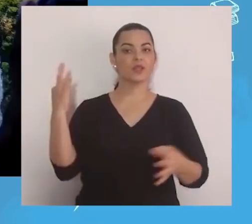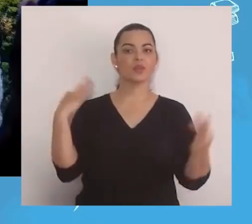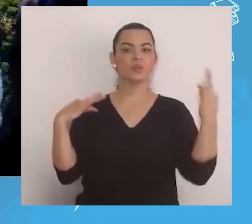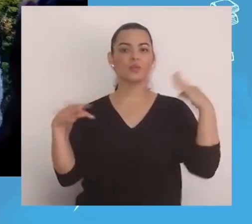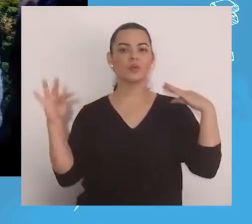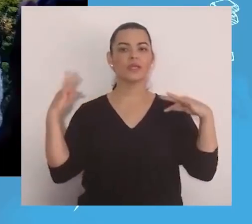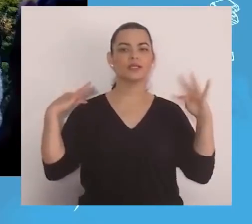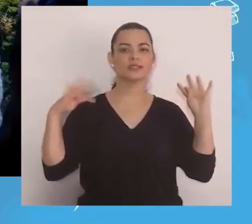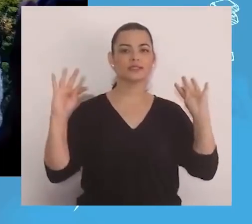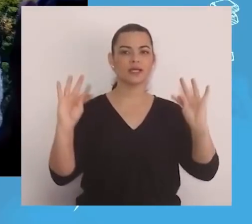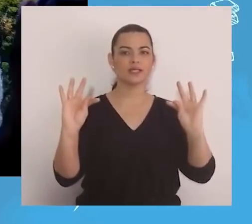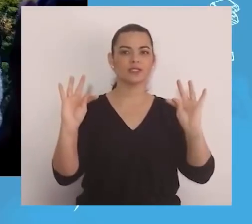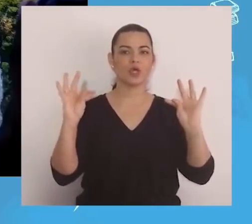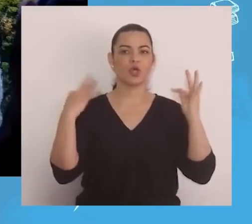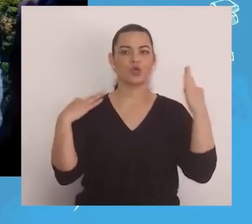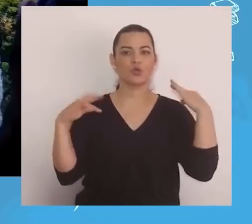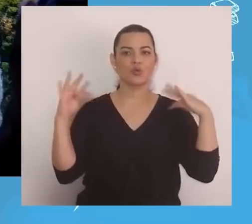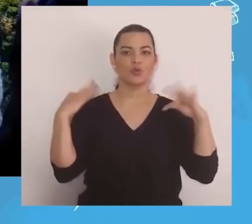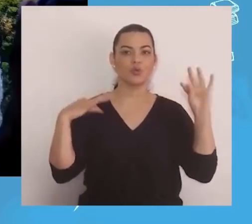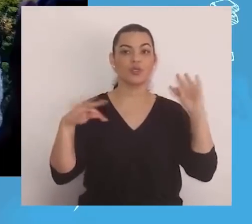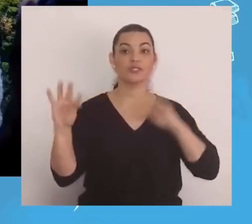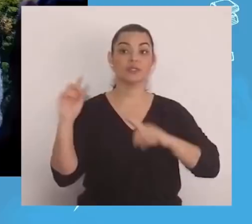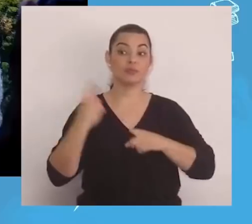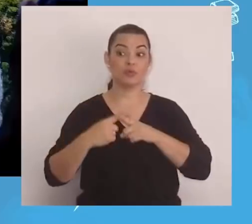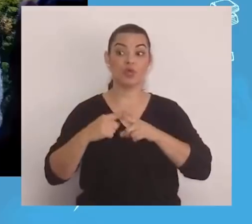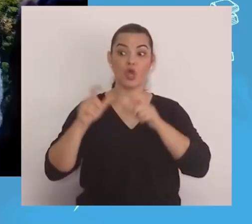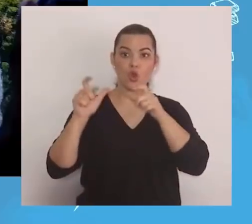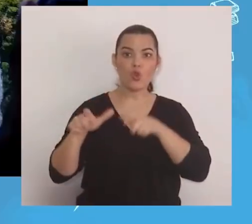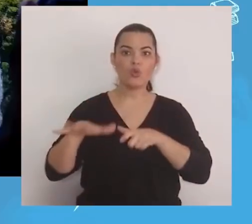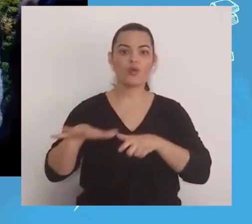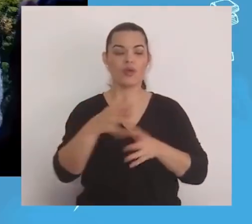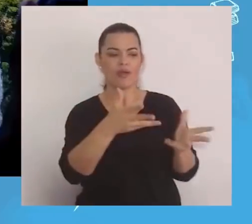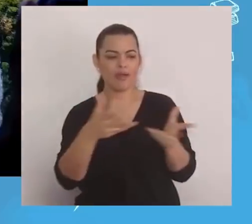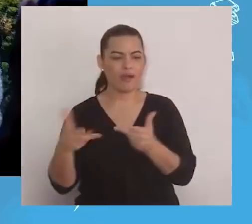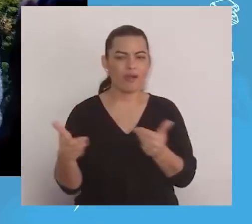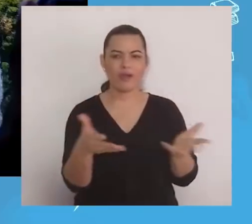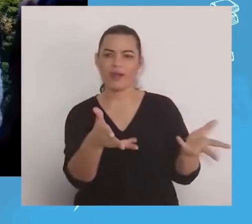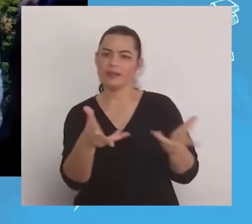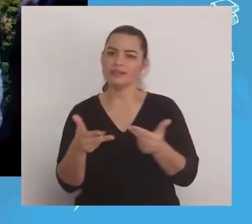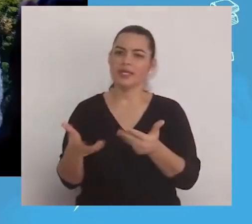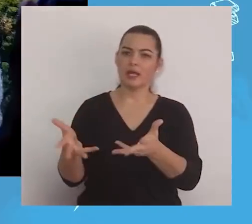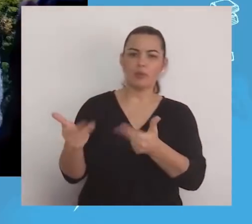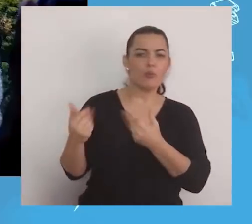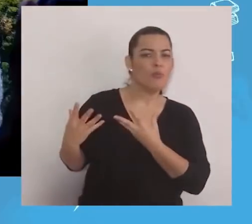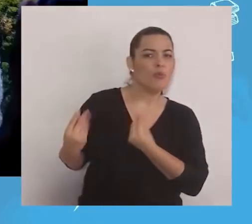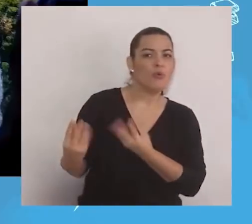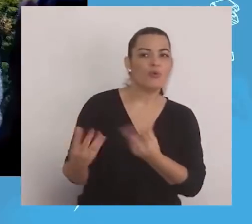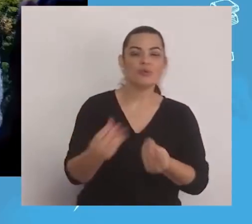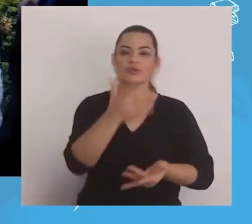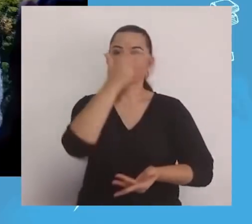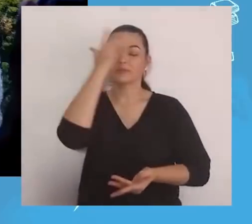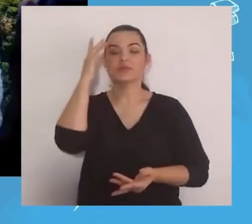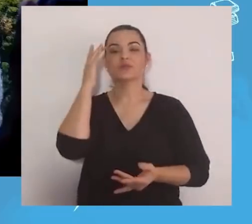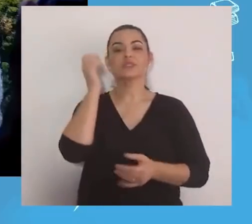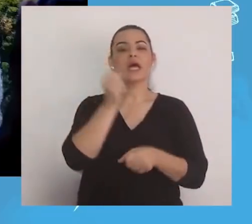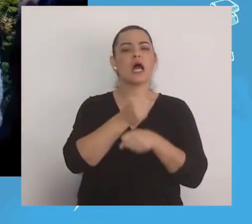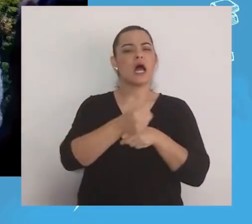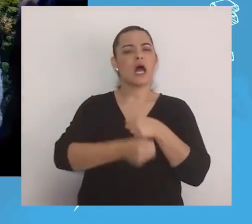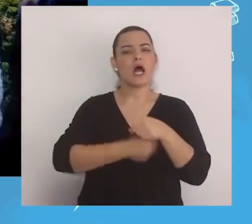Nacional, onde nós temos as Cataratas da Foz do Iguaçu, são